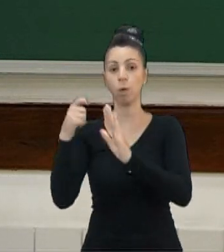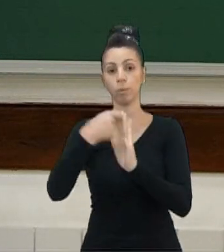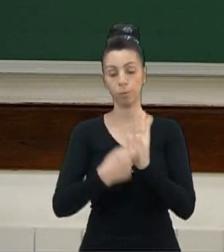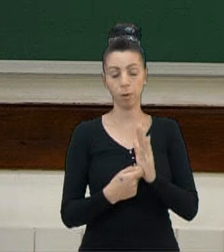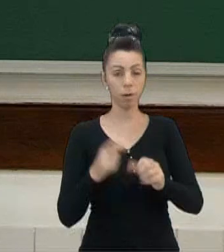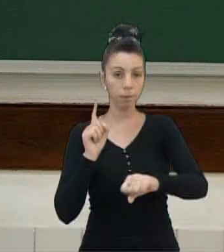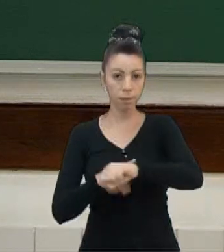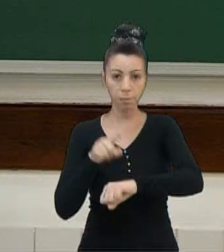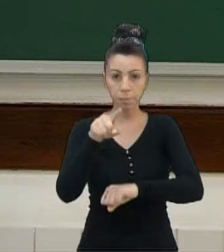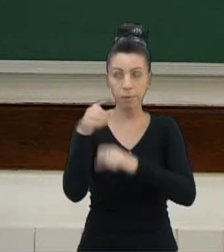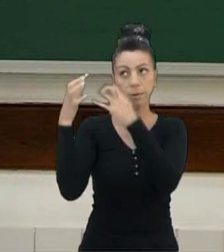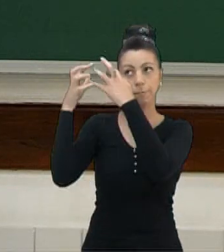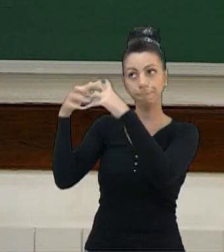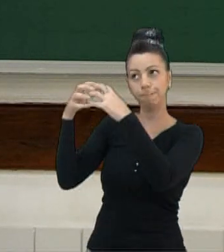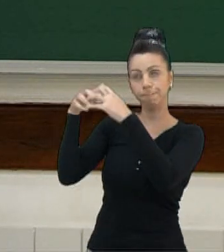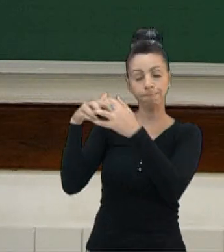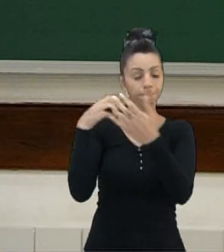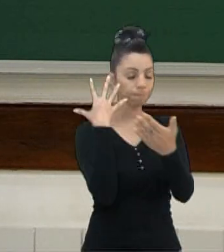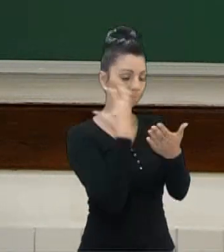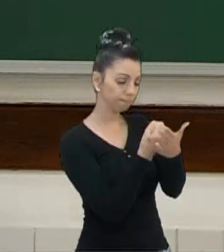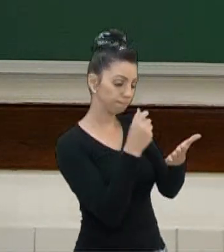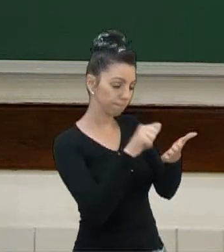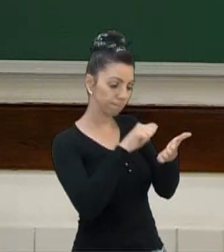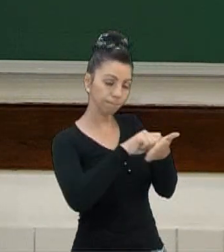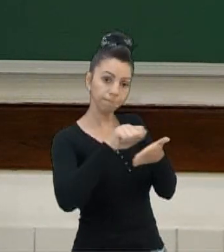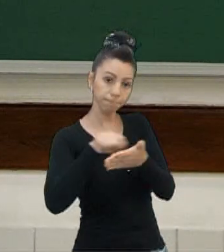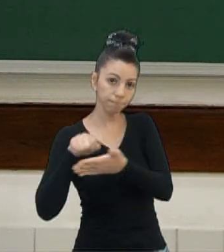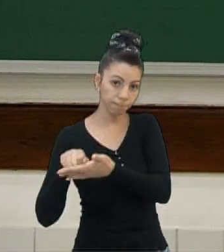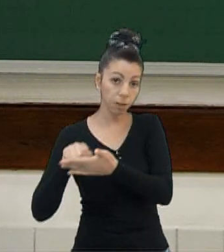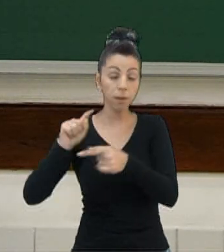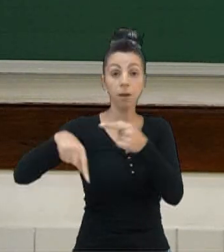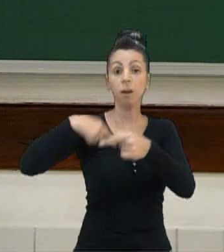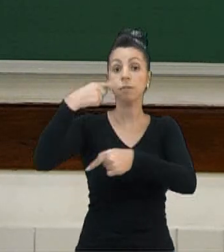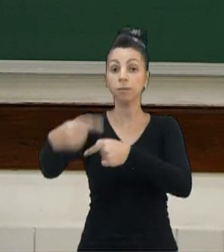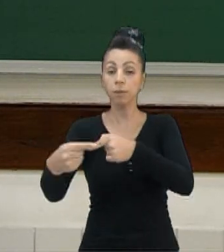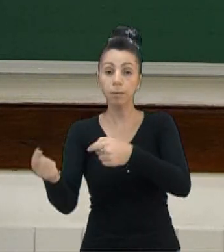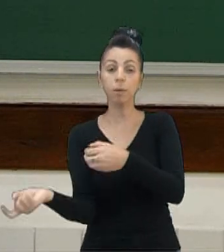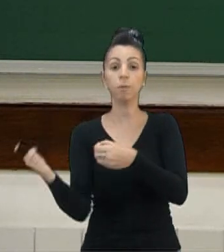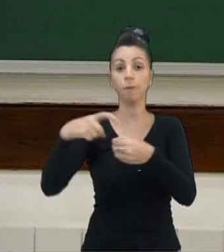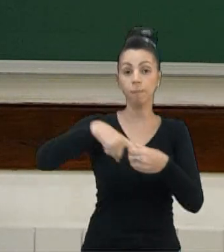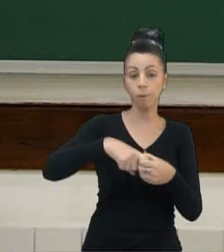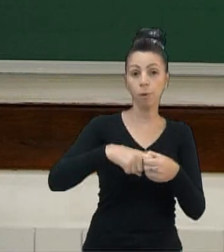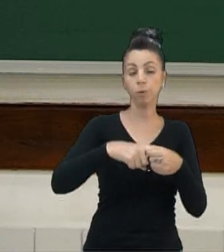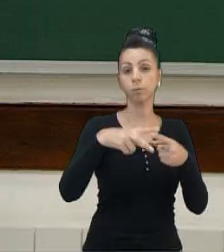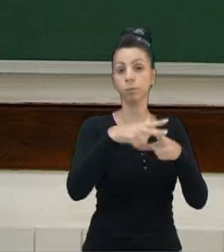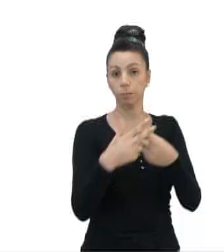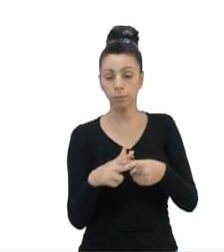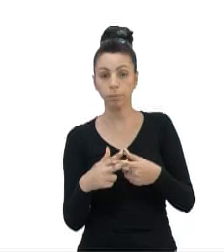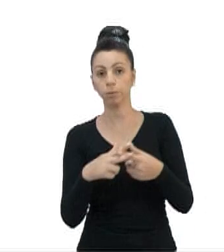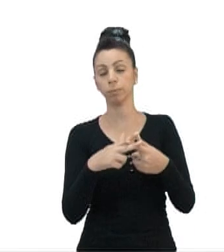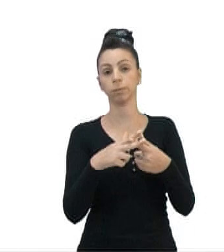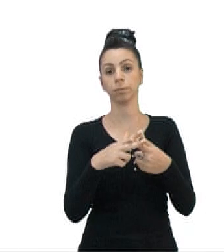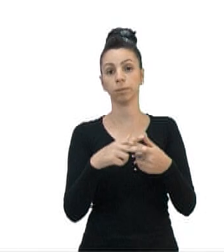e escrever ali com o seu lápis e depois a gente volta para corrigir essa questão.